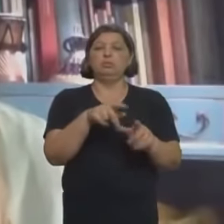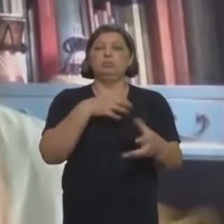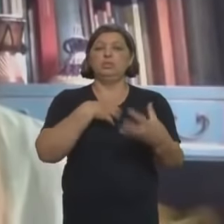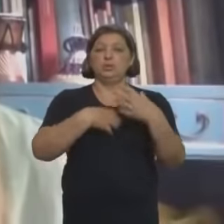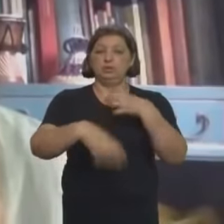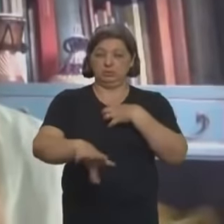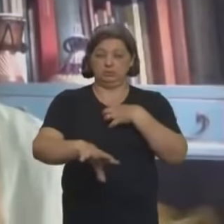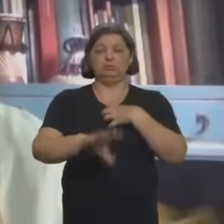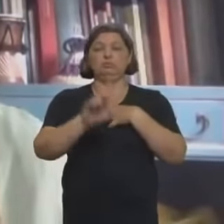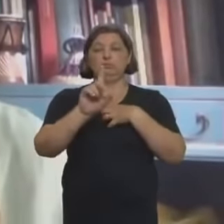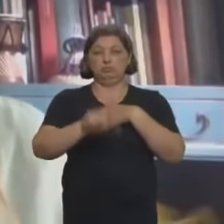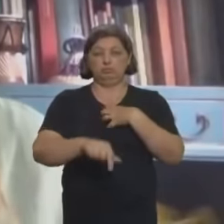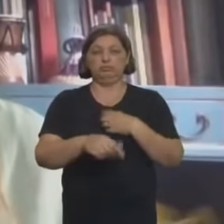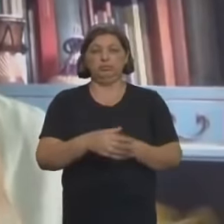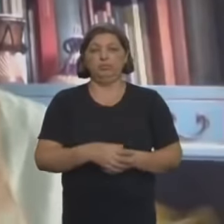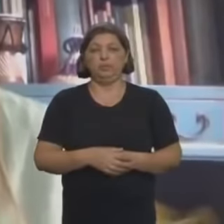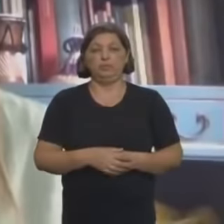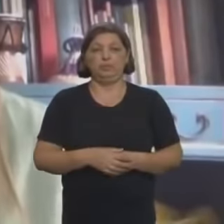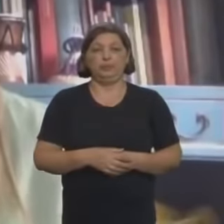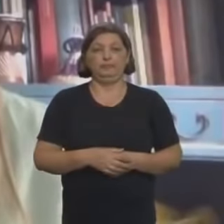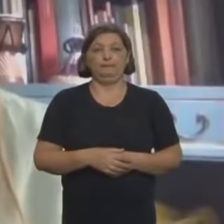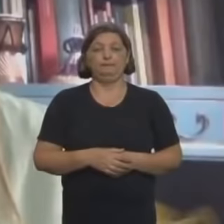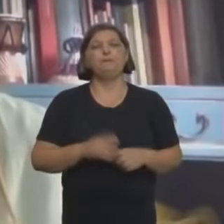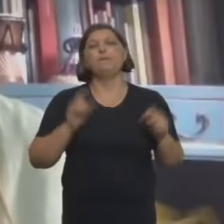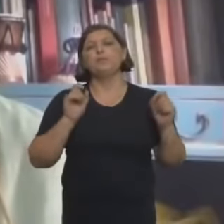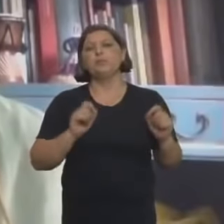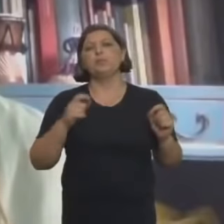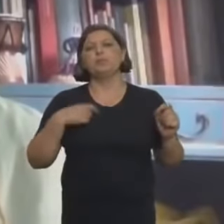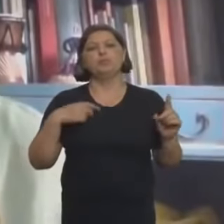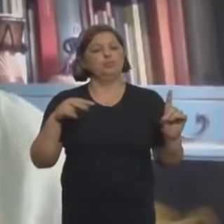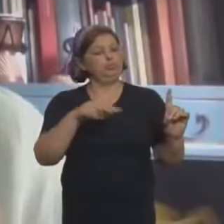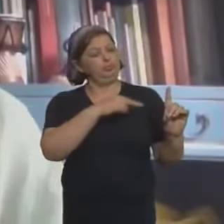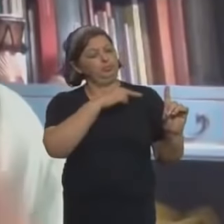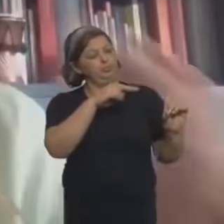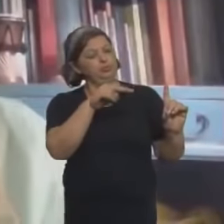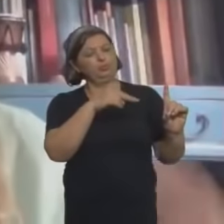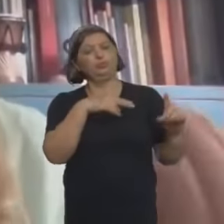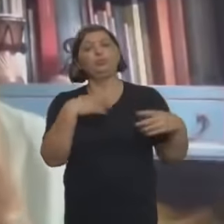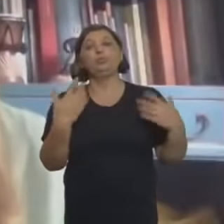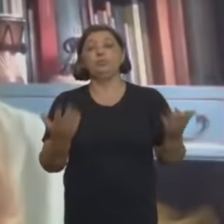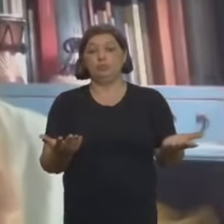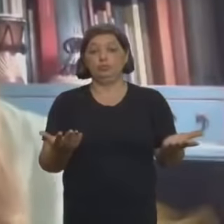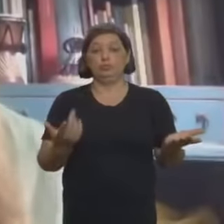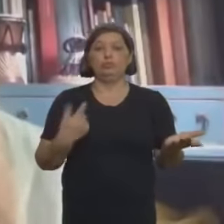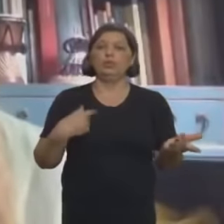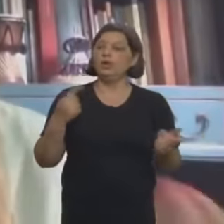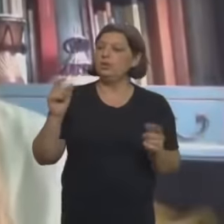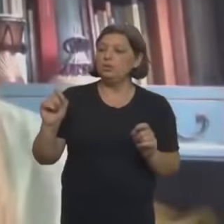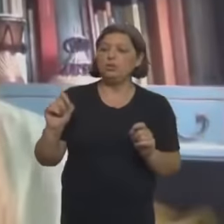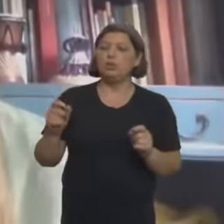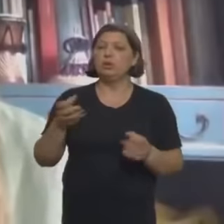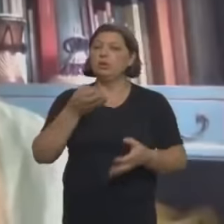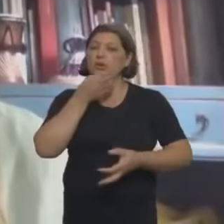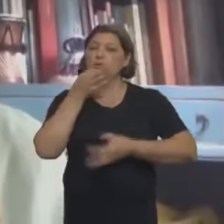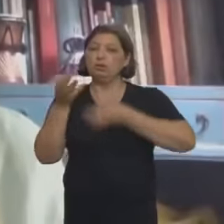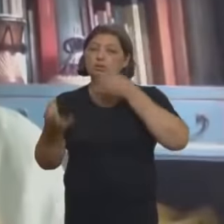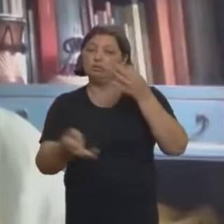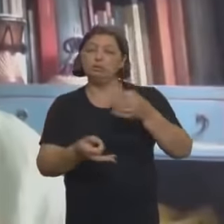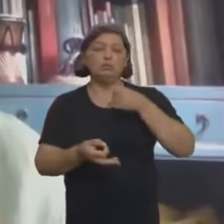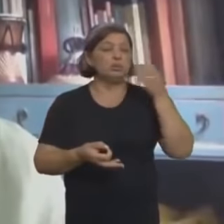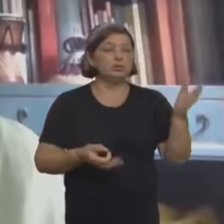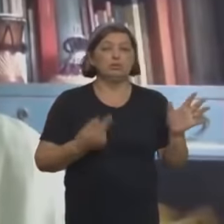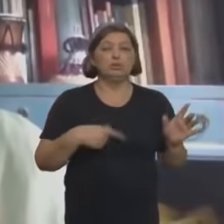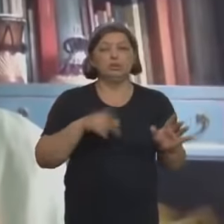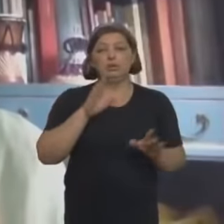de perspectiva, né? Tá, e qual é o seu ponto de vista? E qual é o seu? Sem já julgar, né? Sem